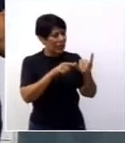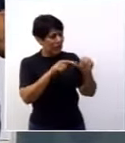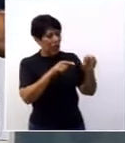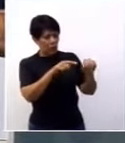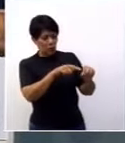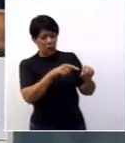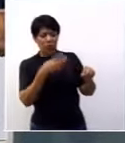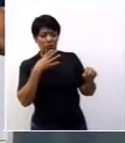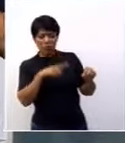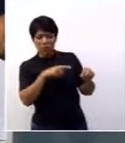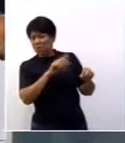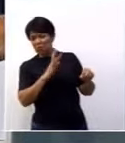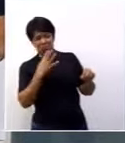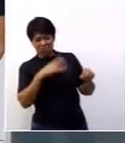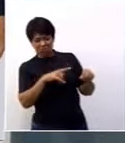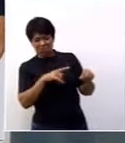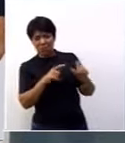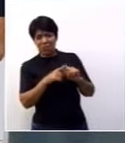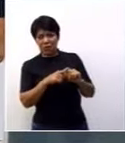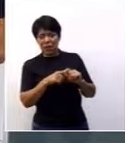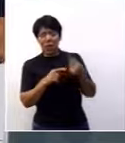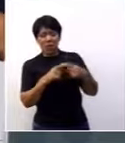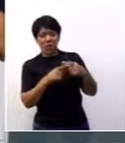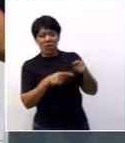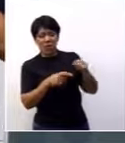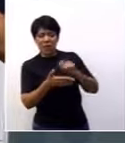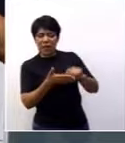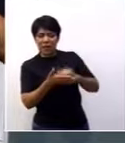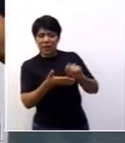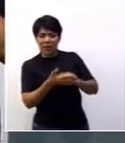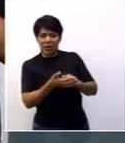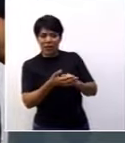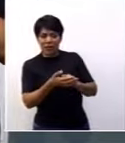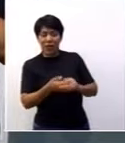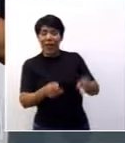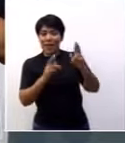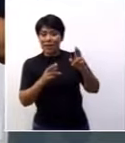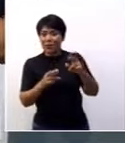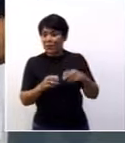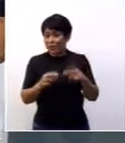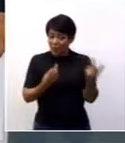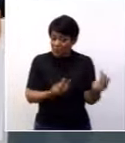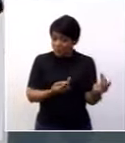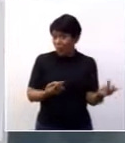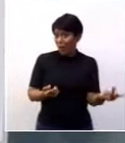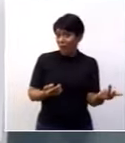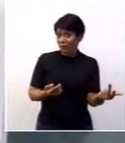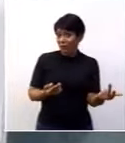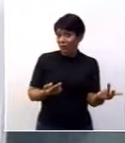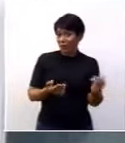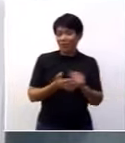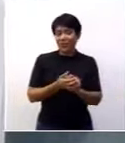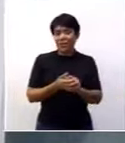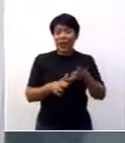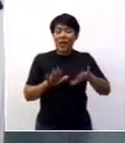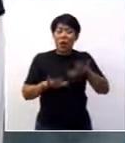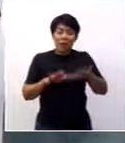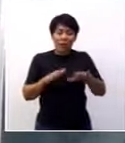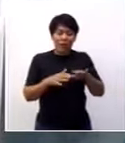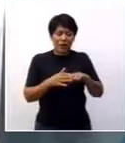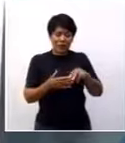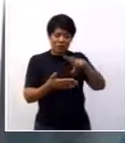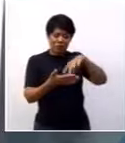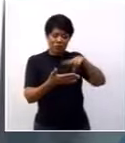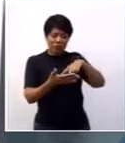escreveu, será que vão trazer a mesma expectativa? Será que vão trazer a mesma interpretação